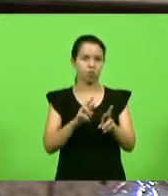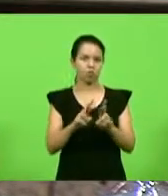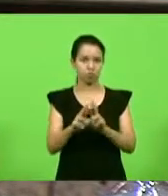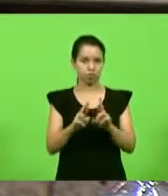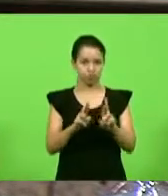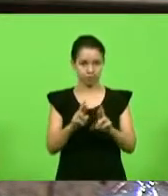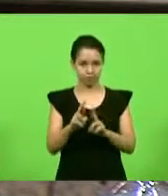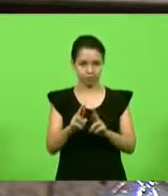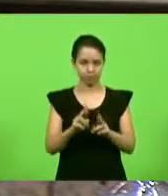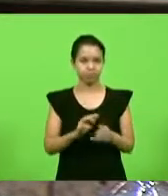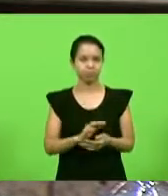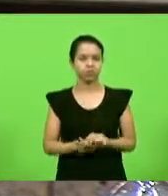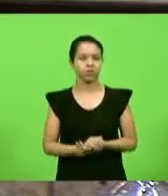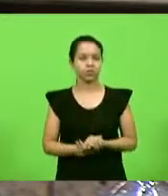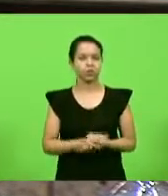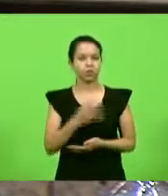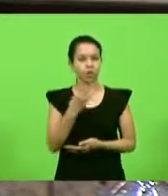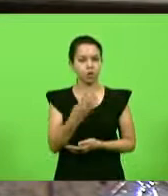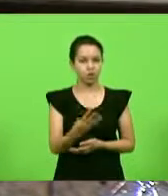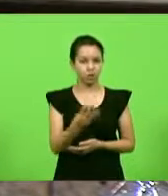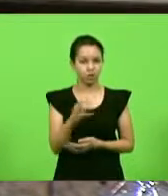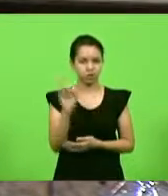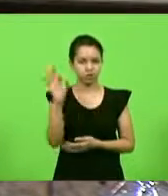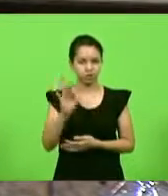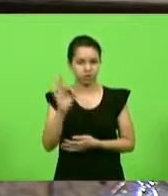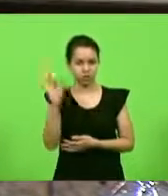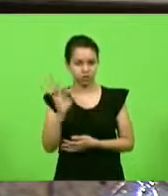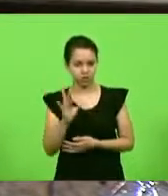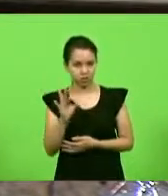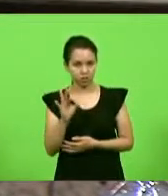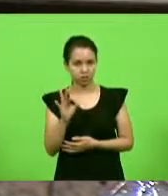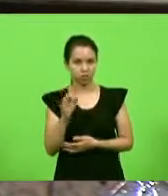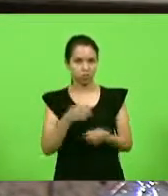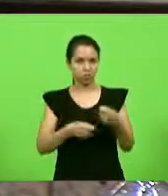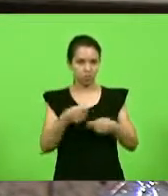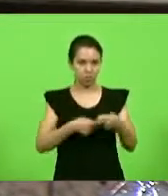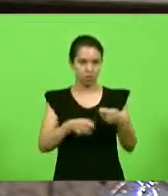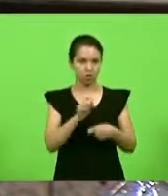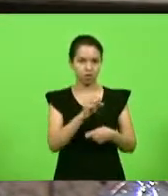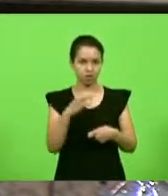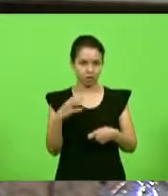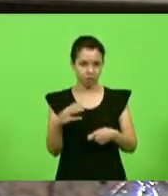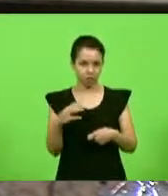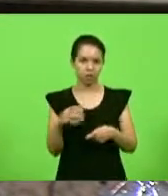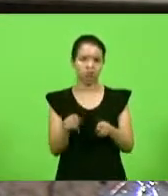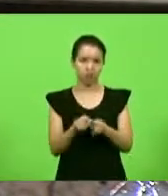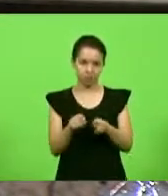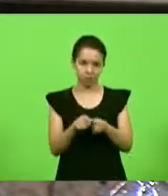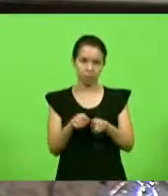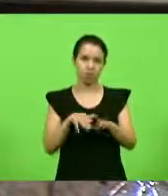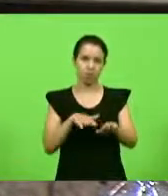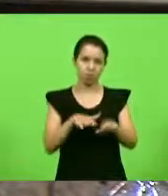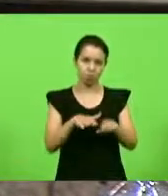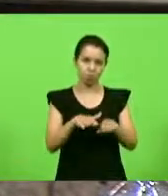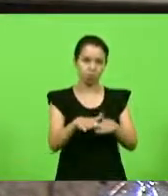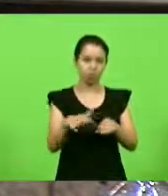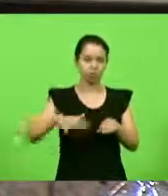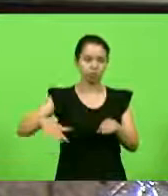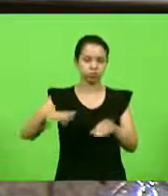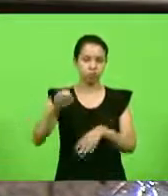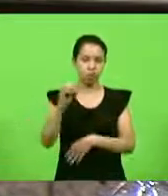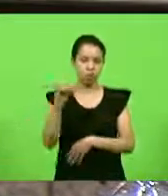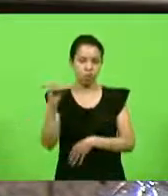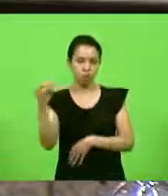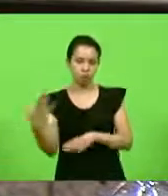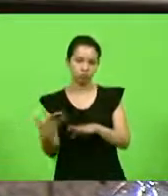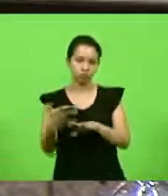40% da economia catarinense transita na 470, saindo do oeste e indo para os